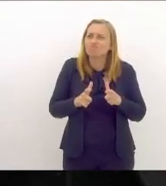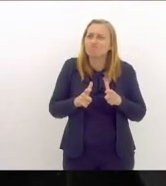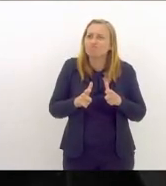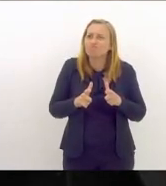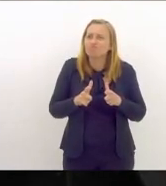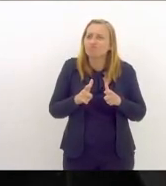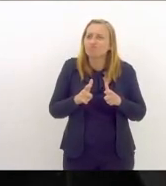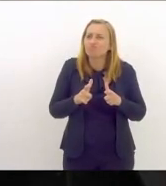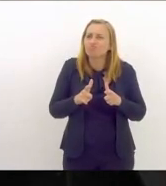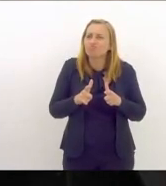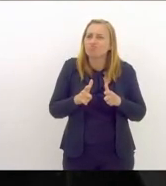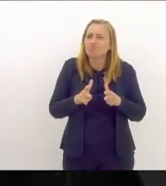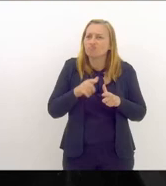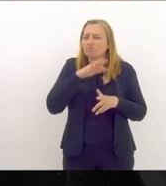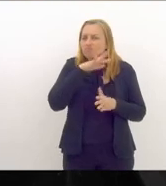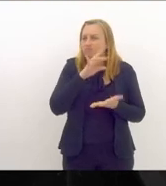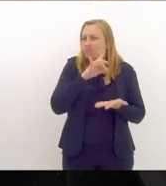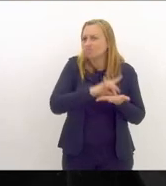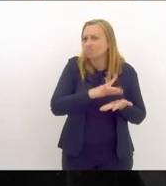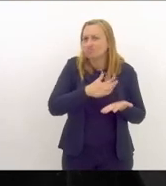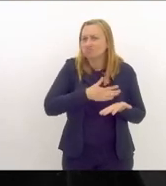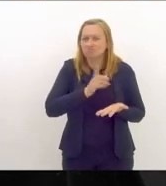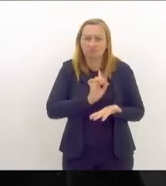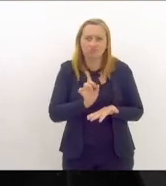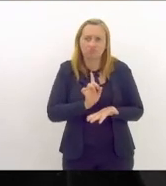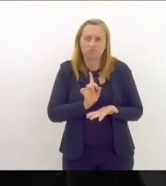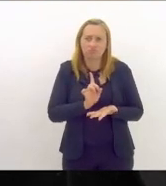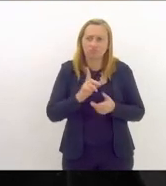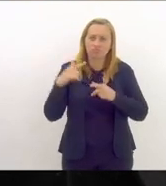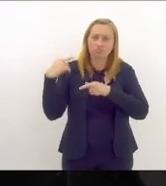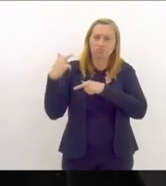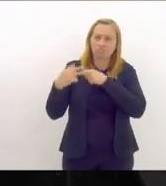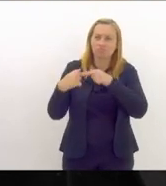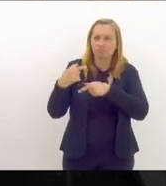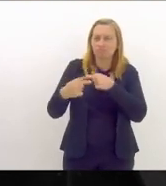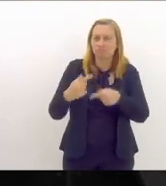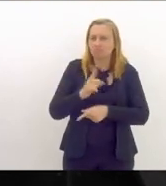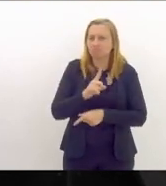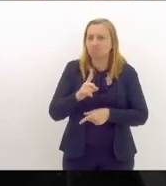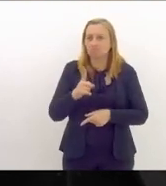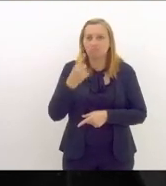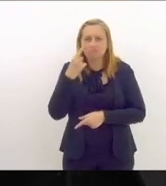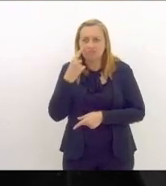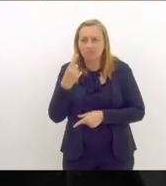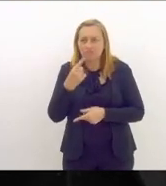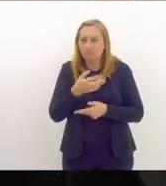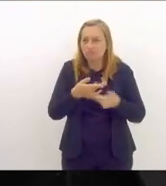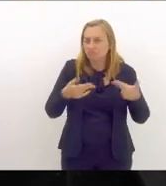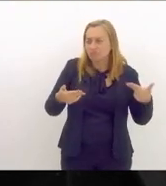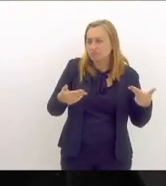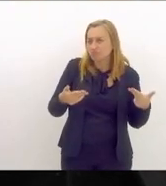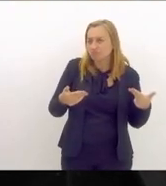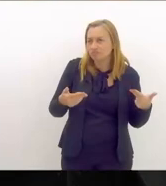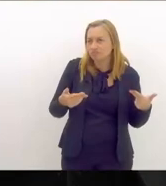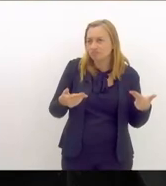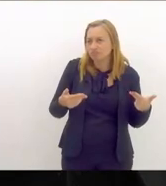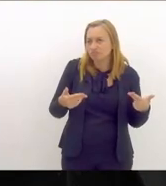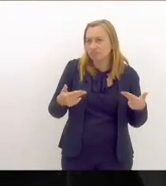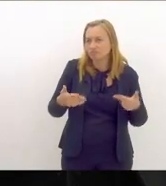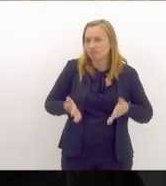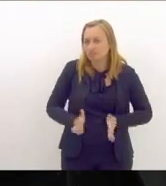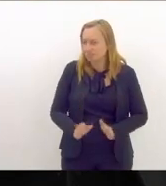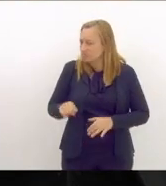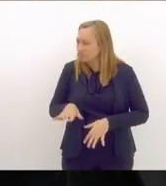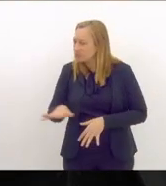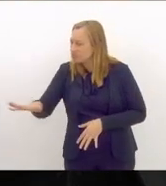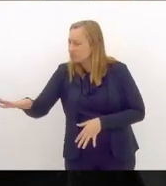tangível na minha realidade, né, na minha origem. Eu sempre vi muitas coisas, né? A gente que nasce na